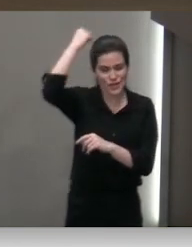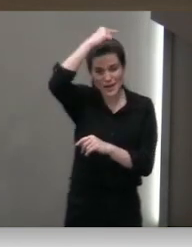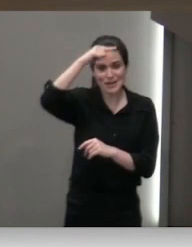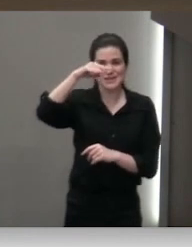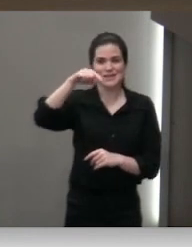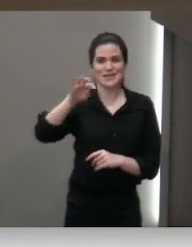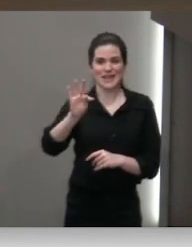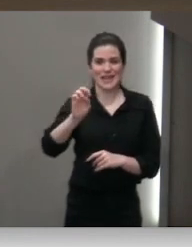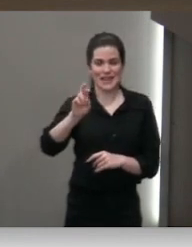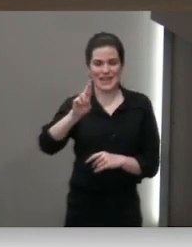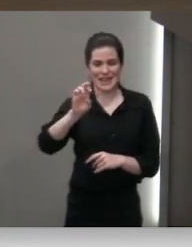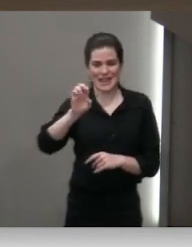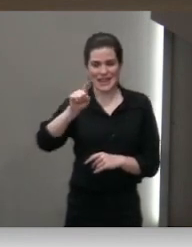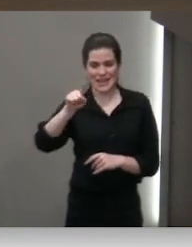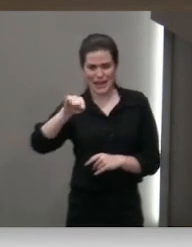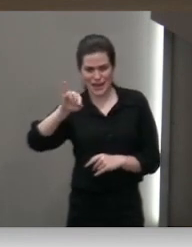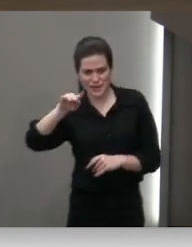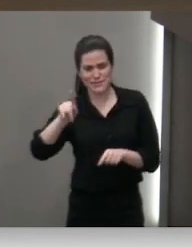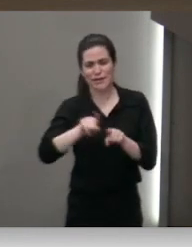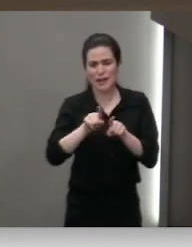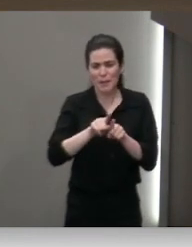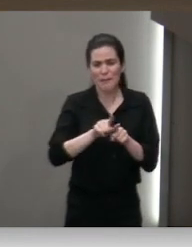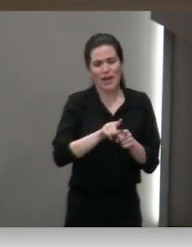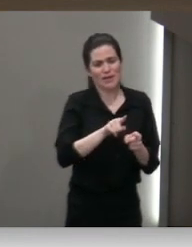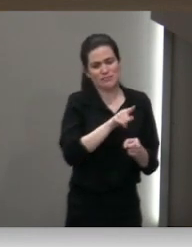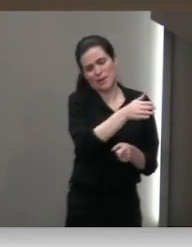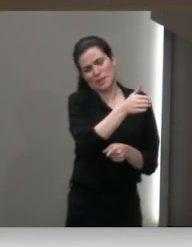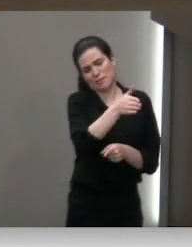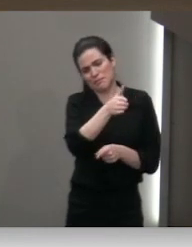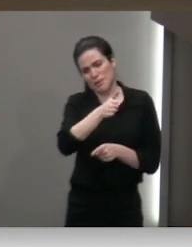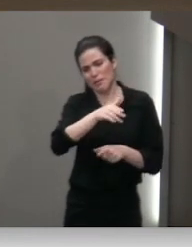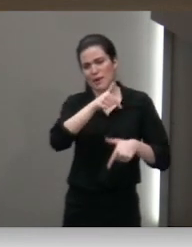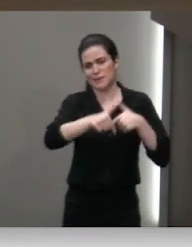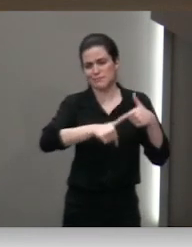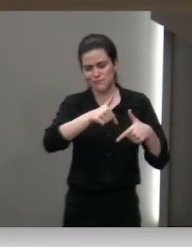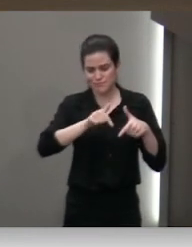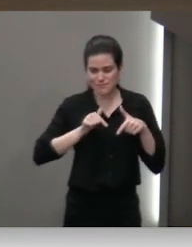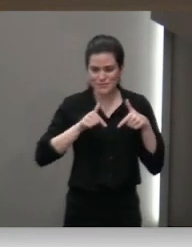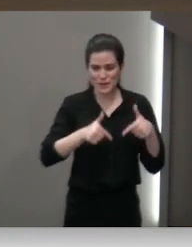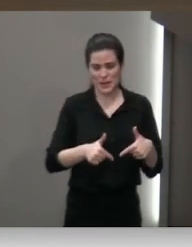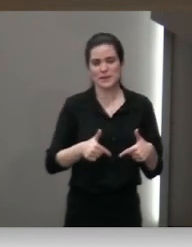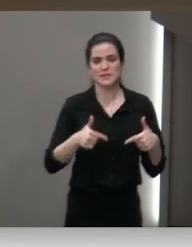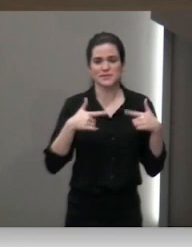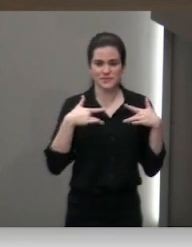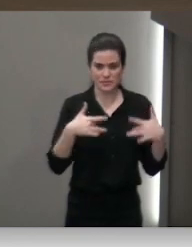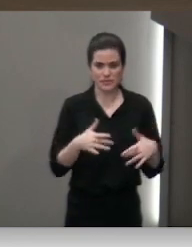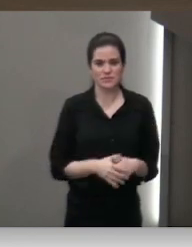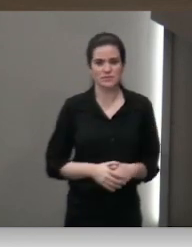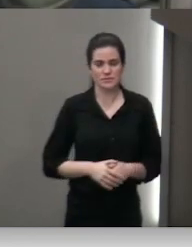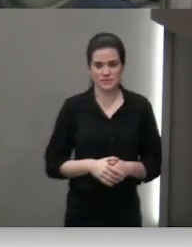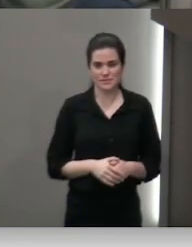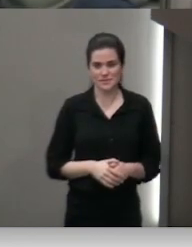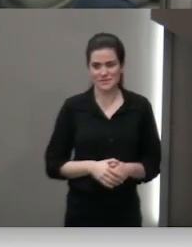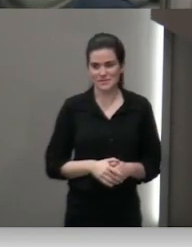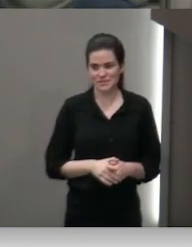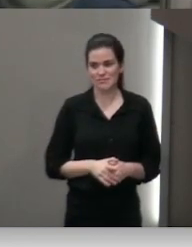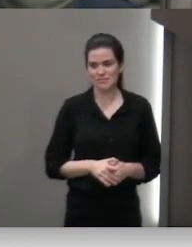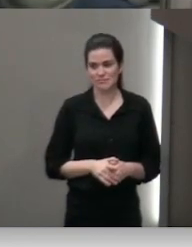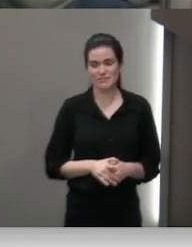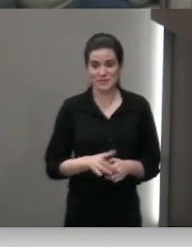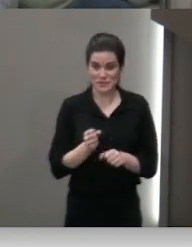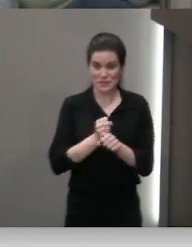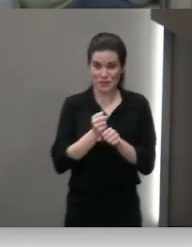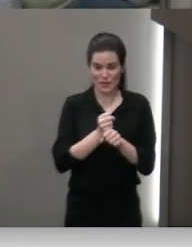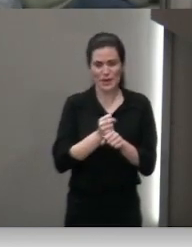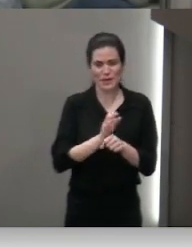unindo aos trabalhos comunitários e sociais. Foi vereador por 10 anos, tendo sido eleito pela